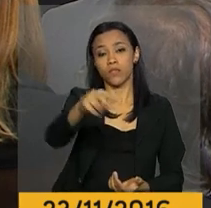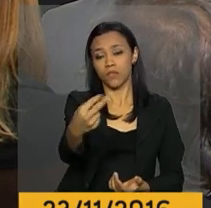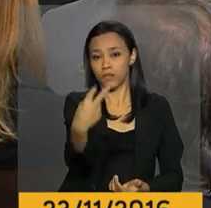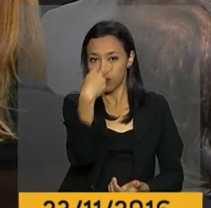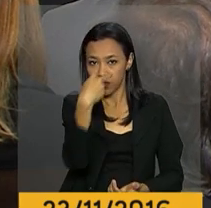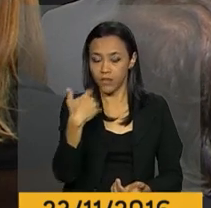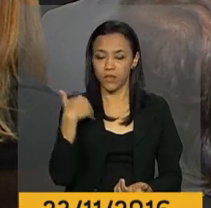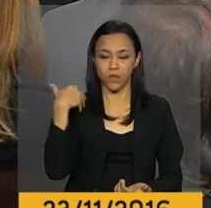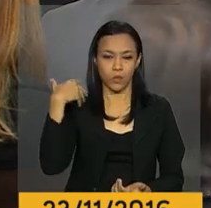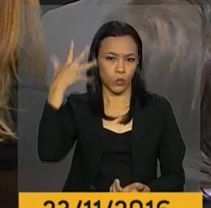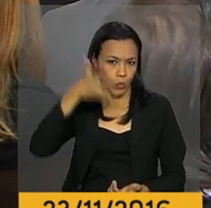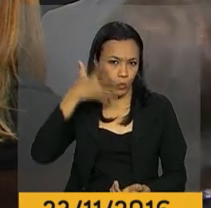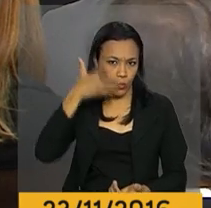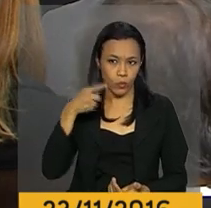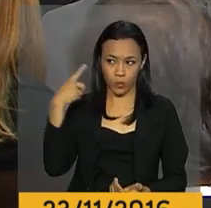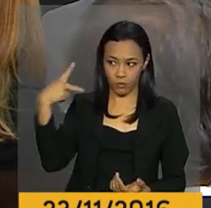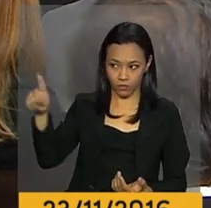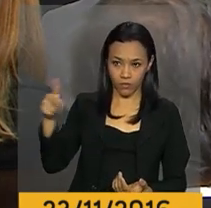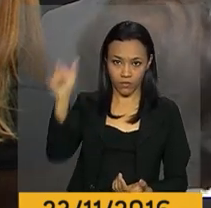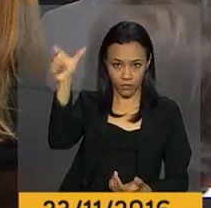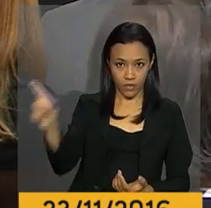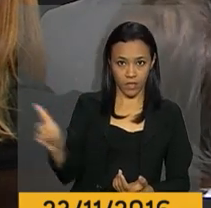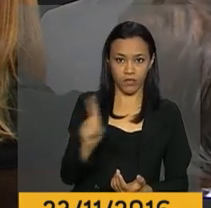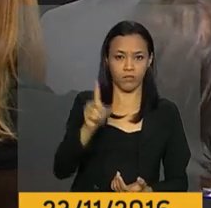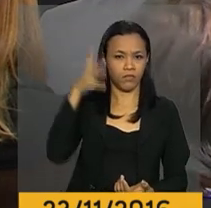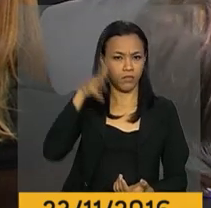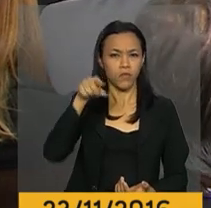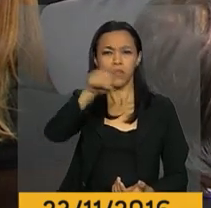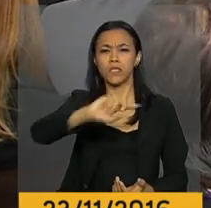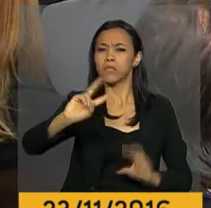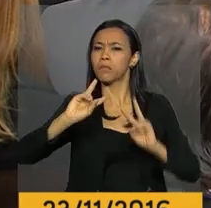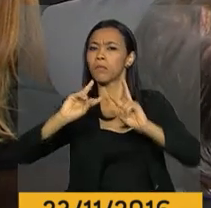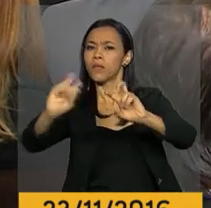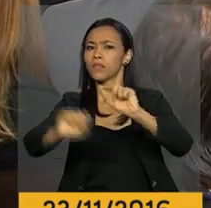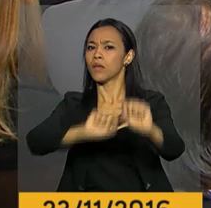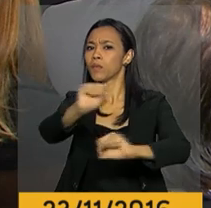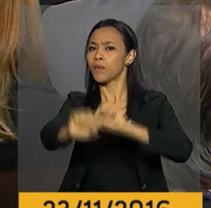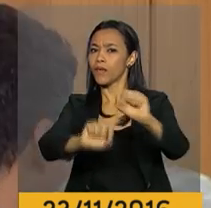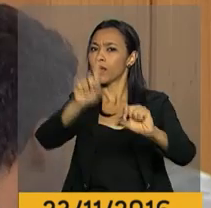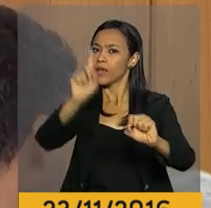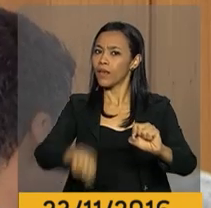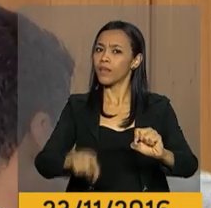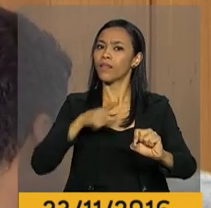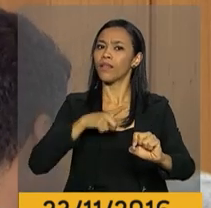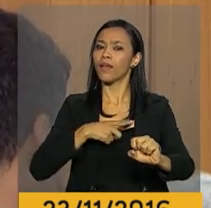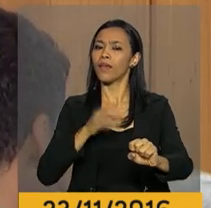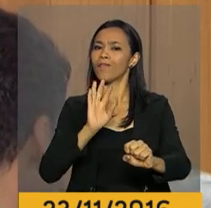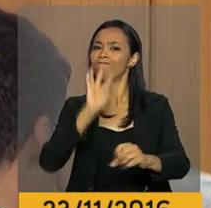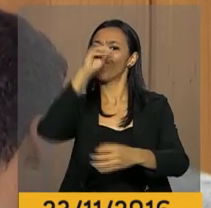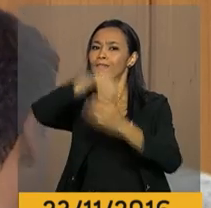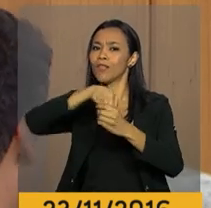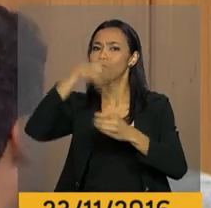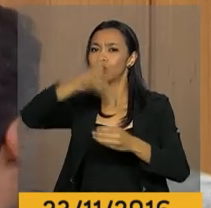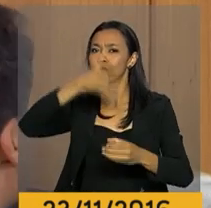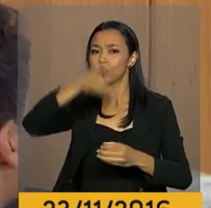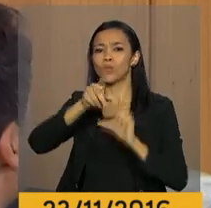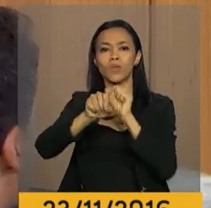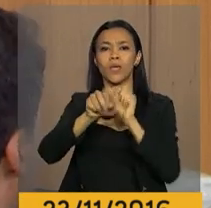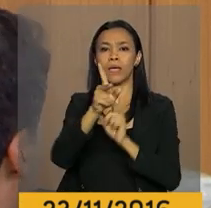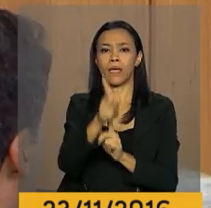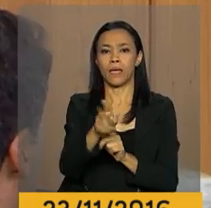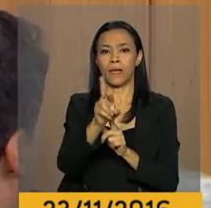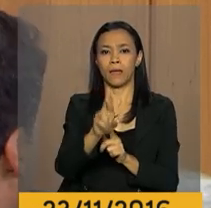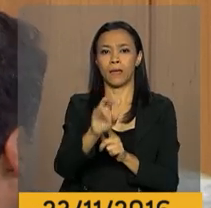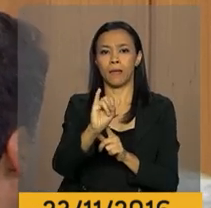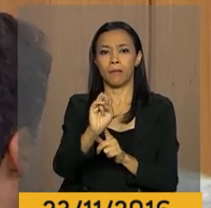discurso do roberto freire vocês percebem que é uma declaração de princípios né e é o que eu espero do